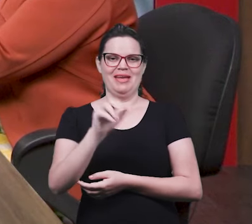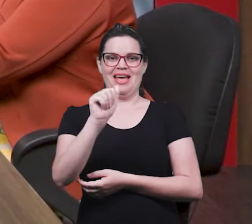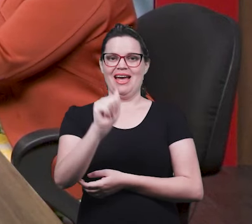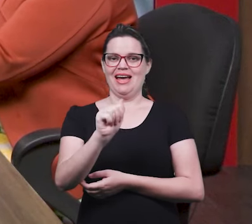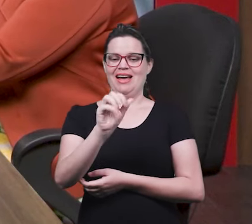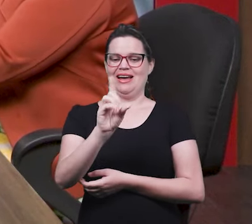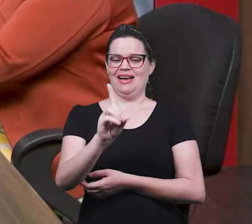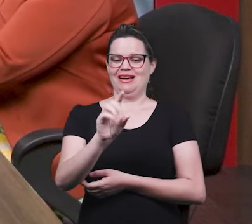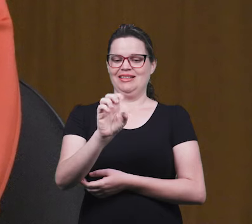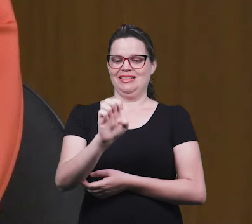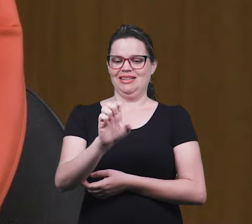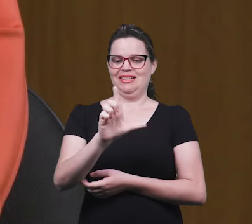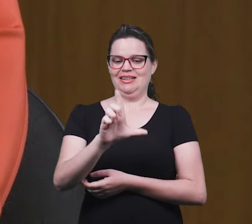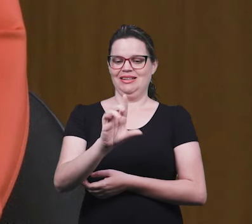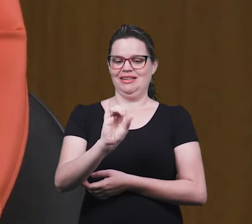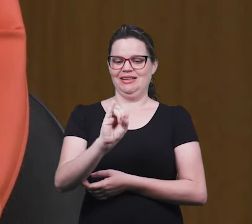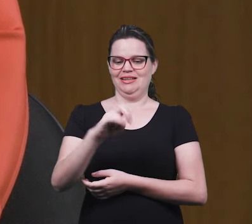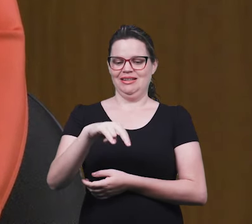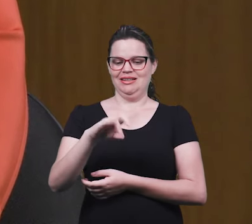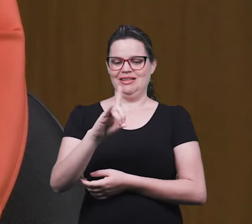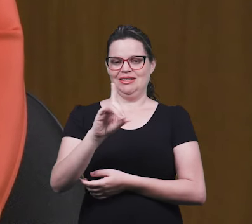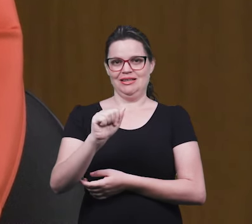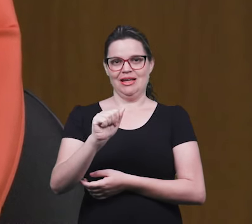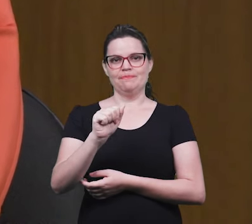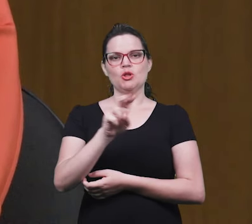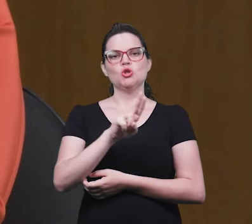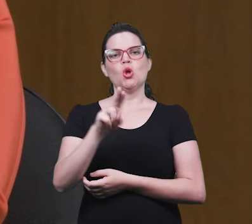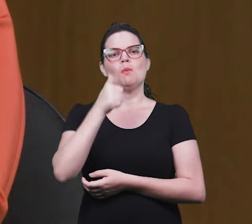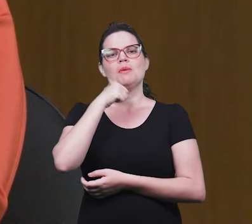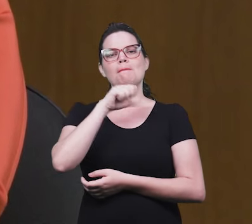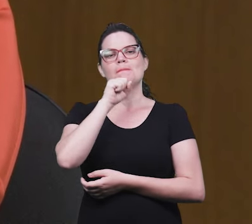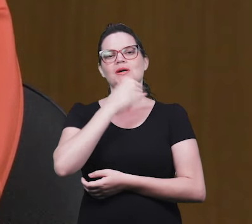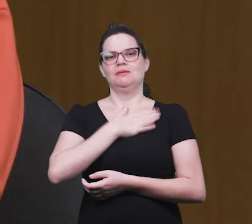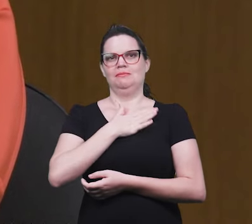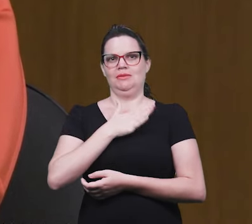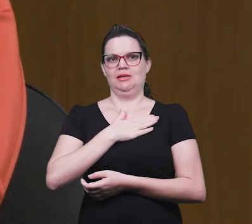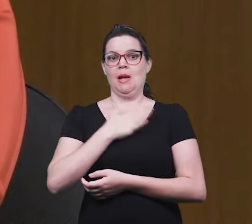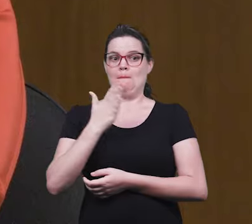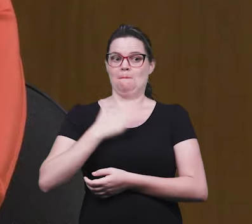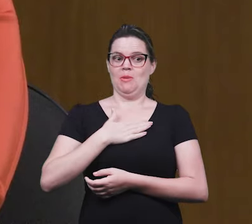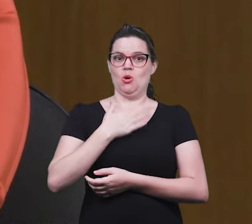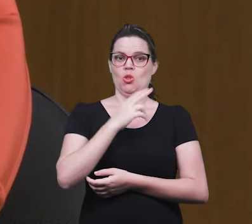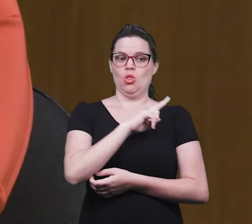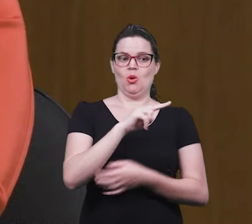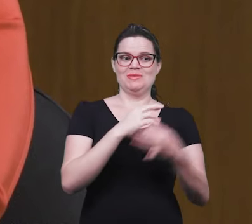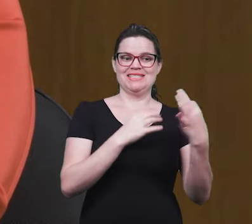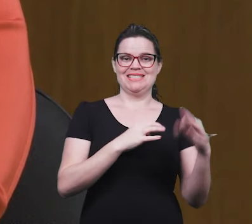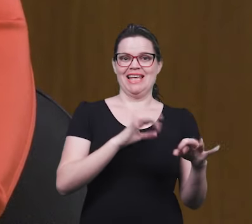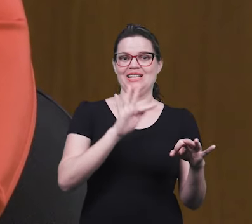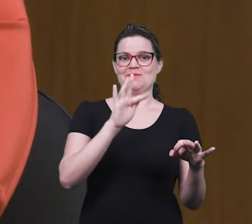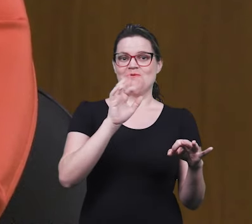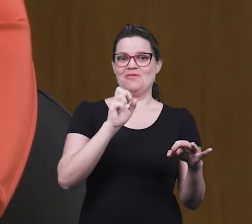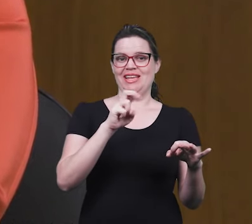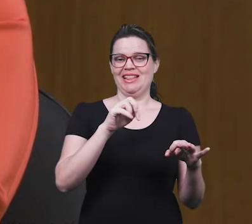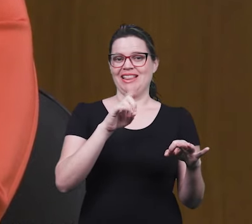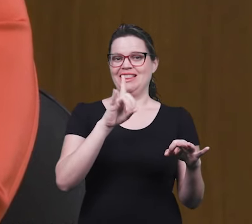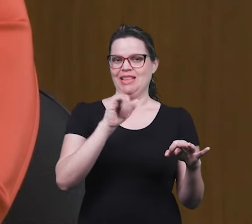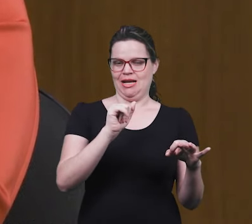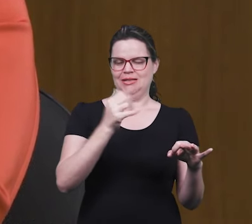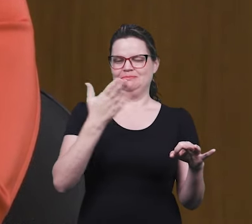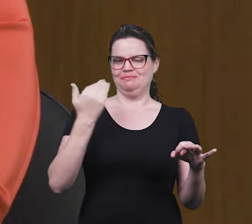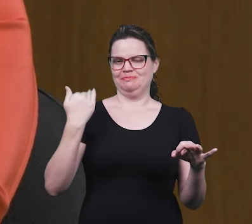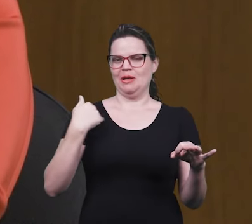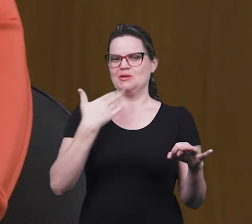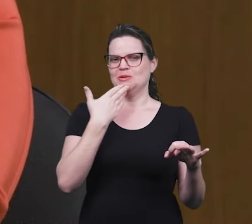Adelinda. É o nome da minha mãe. Meu nome ia ser Fernanda. Olha, que linda também.